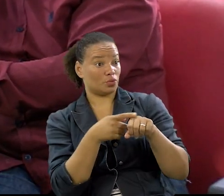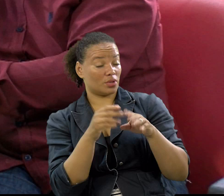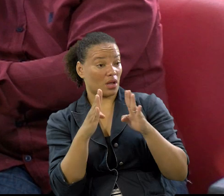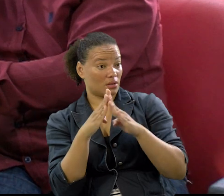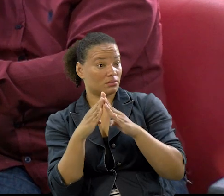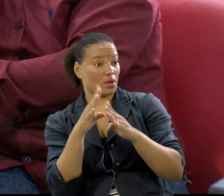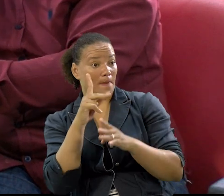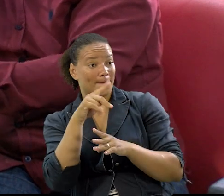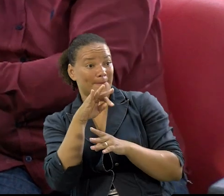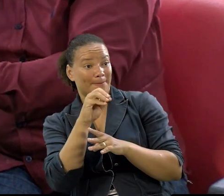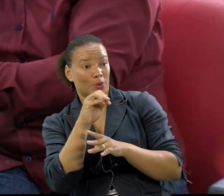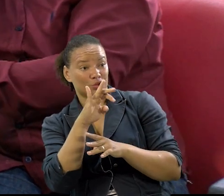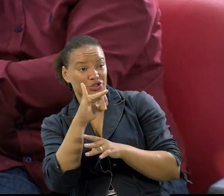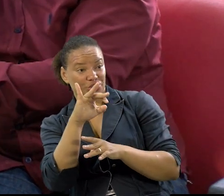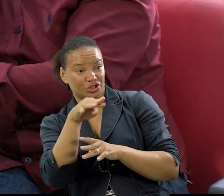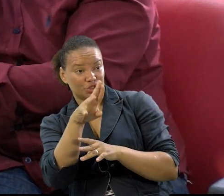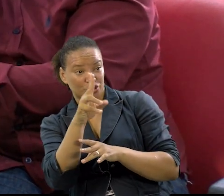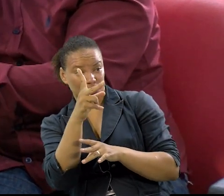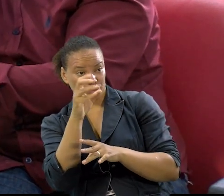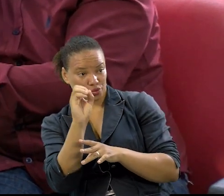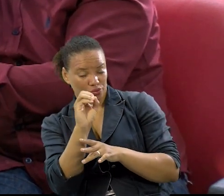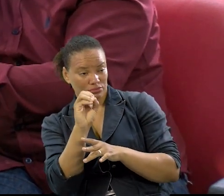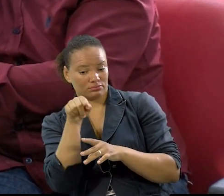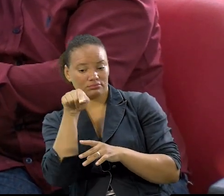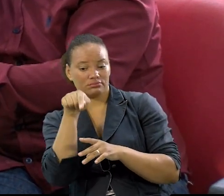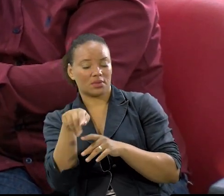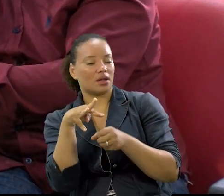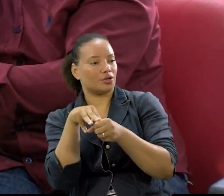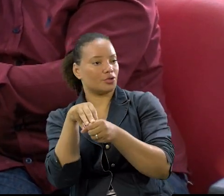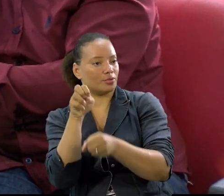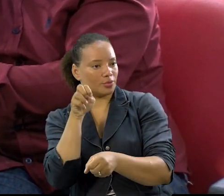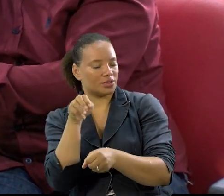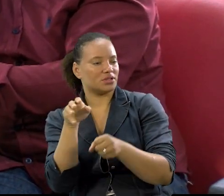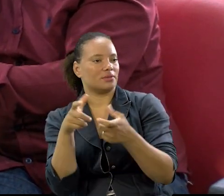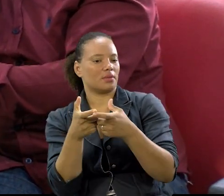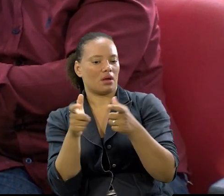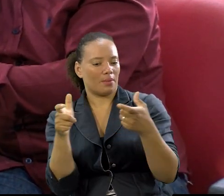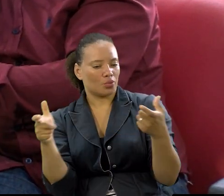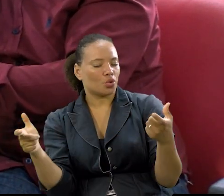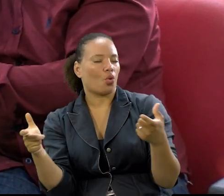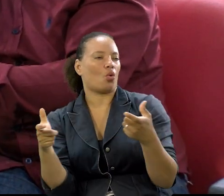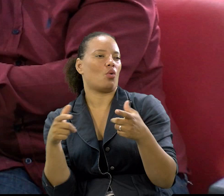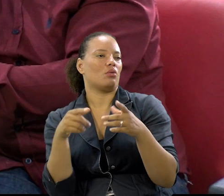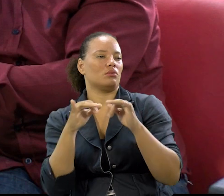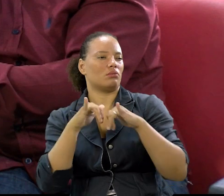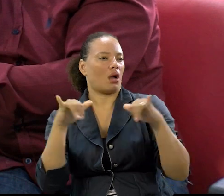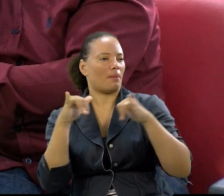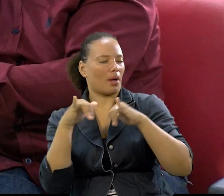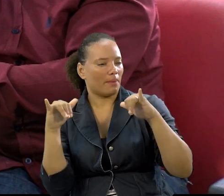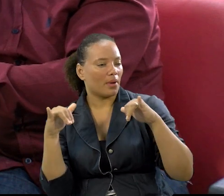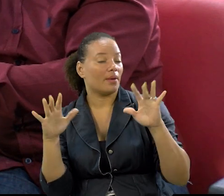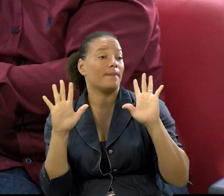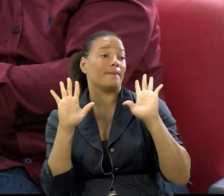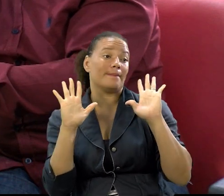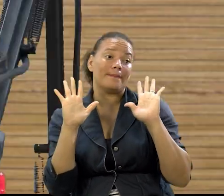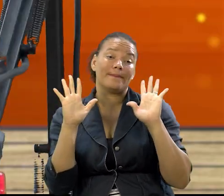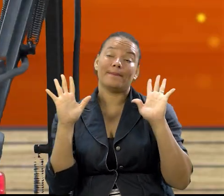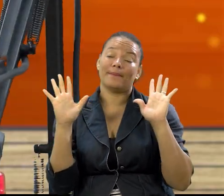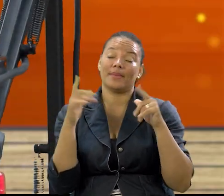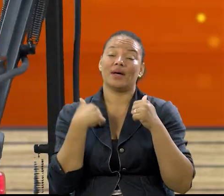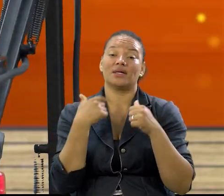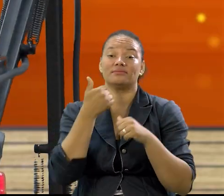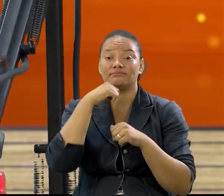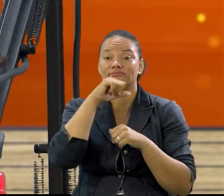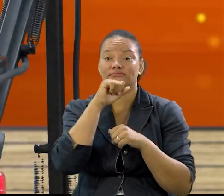posto né isso isso isso apesar de de toda de toda a rede que o município Aumentou e divulgou mas mesmo assim